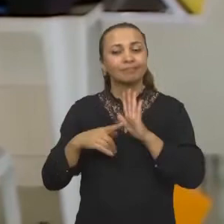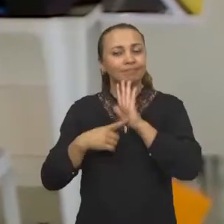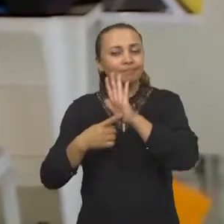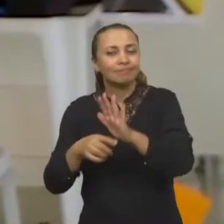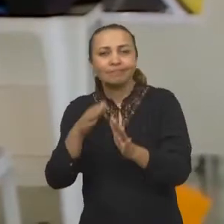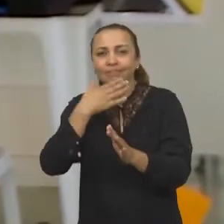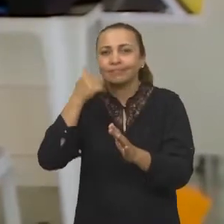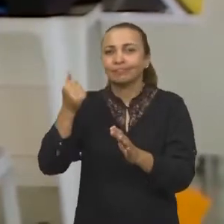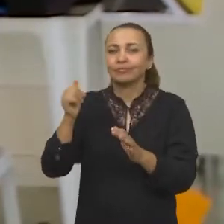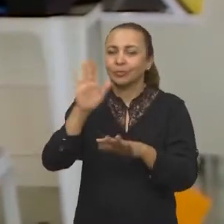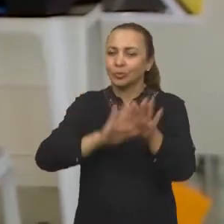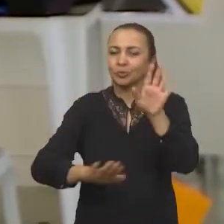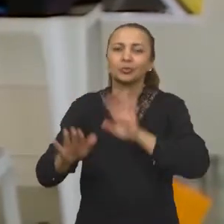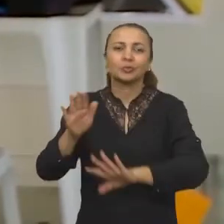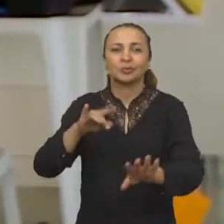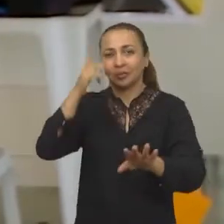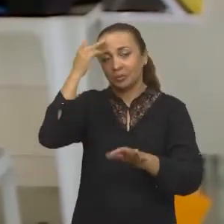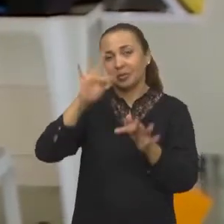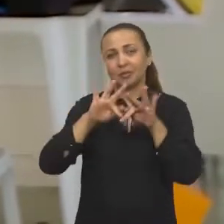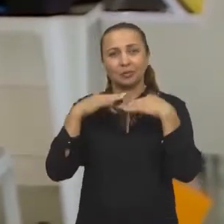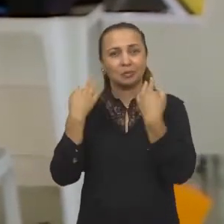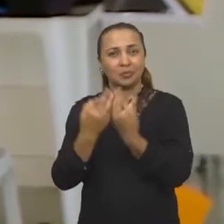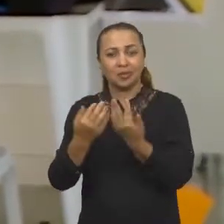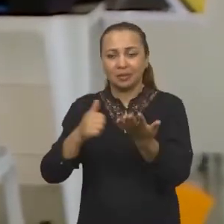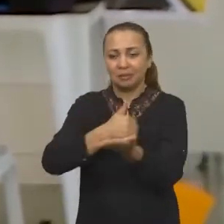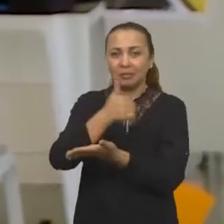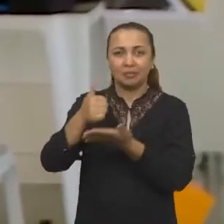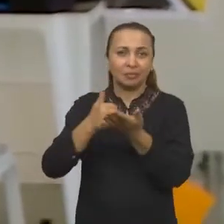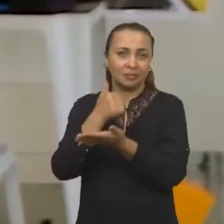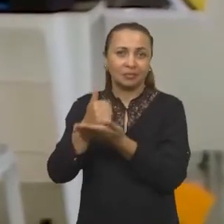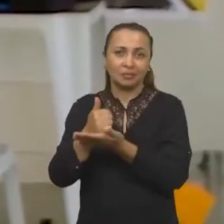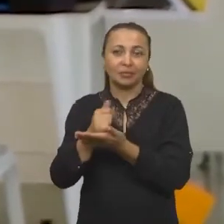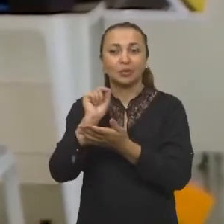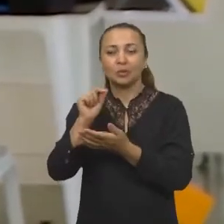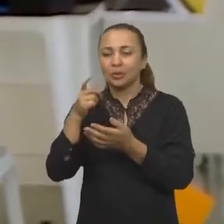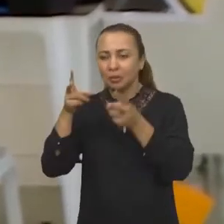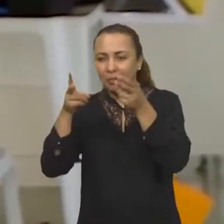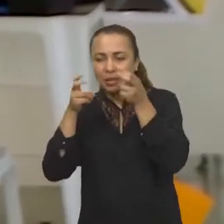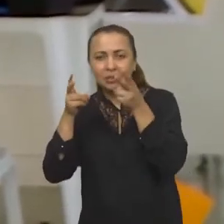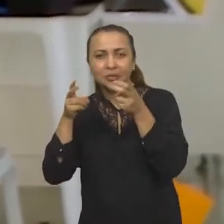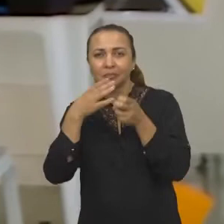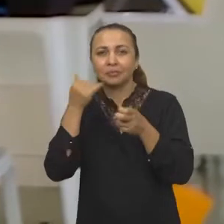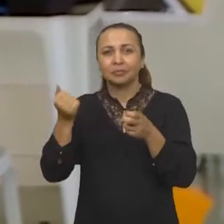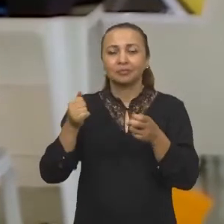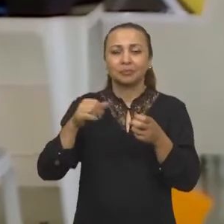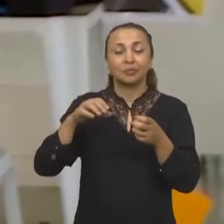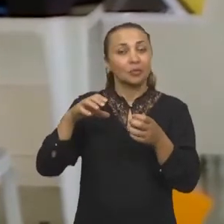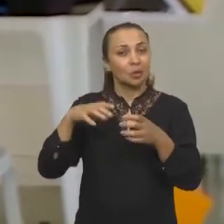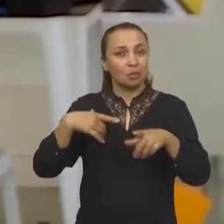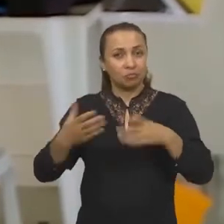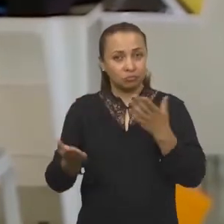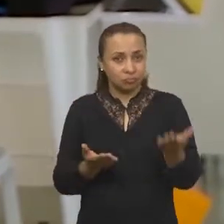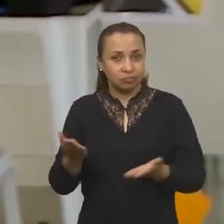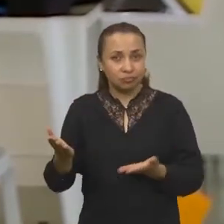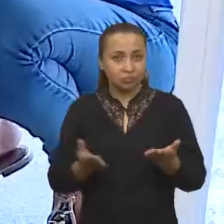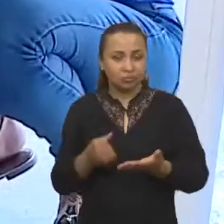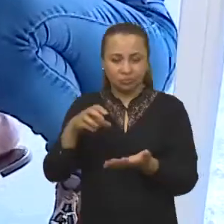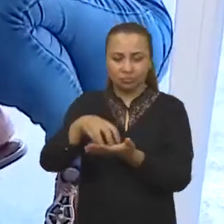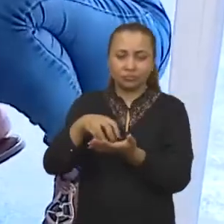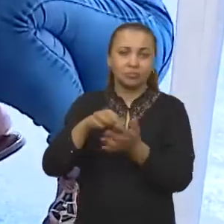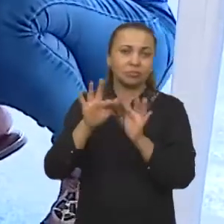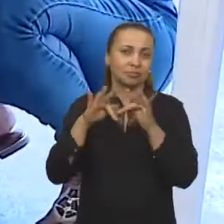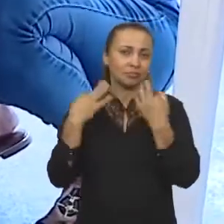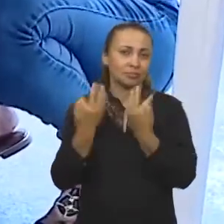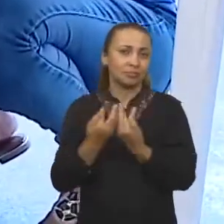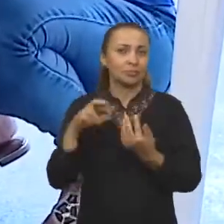o melhor cuidado em reabilitação, né, para essas famílias, baseado na evidência mais disponível, o serviço centrado na